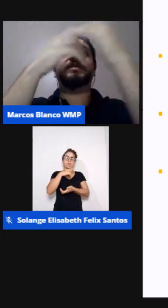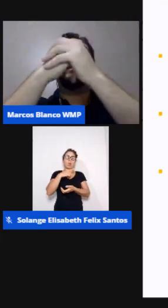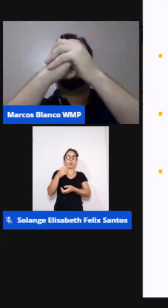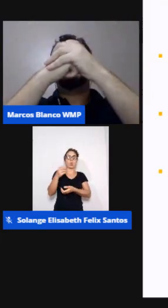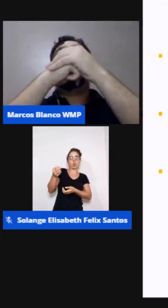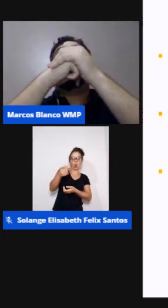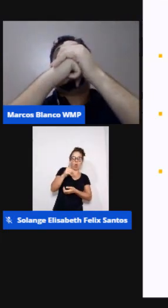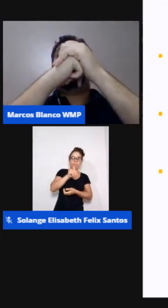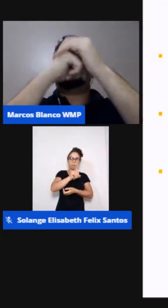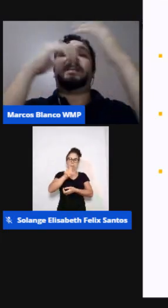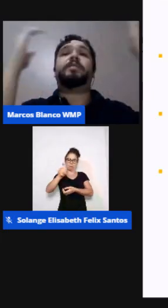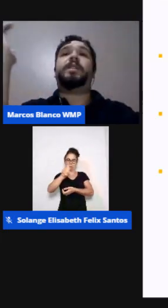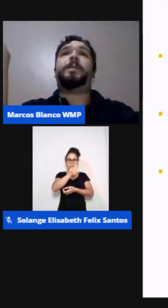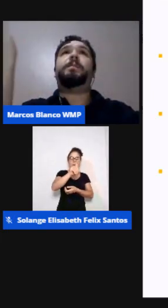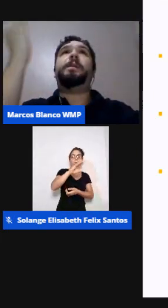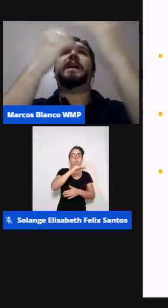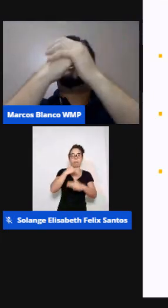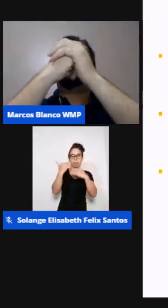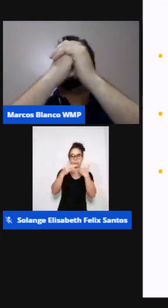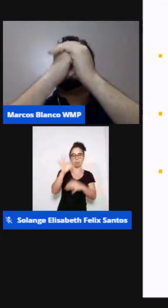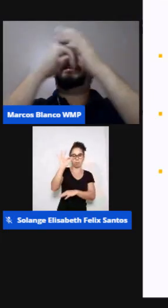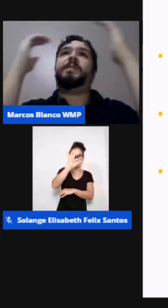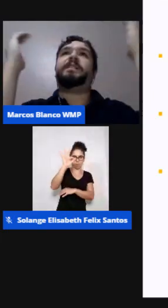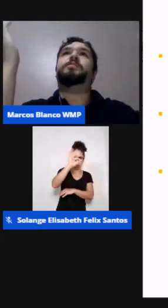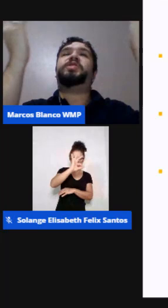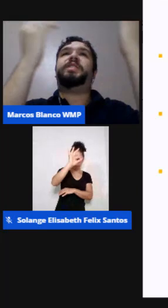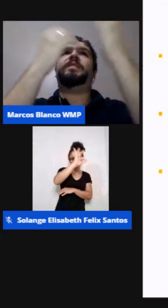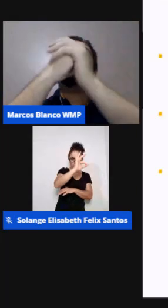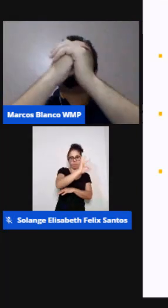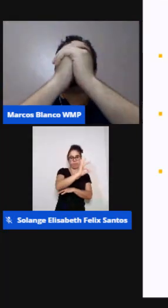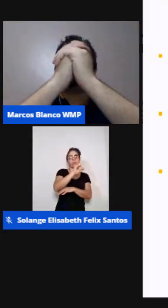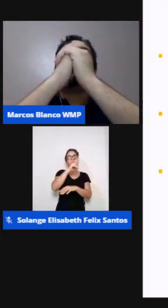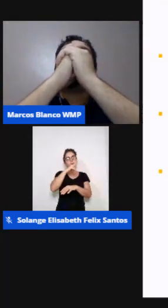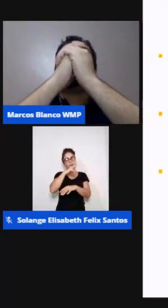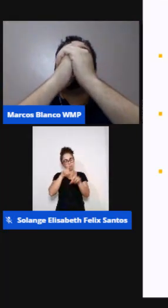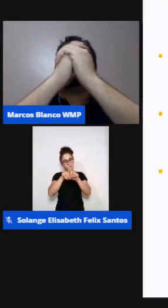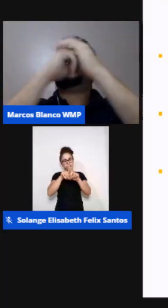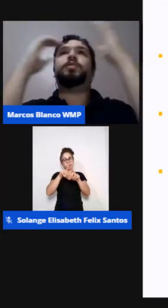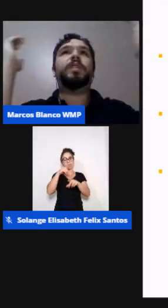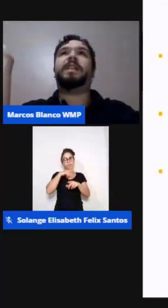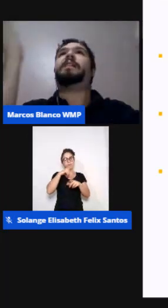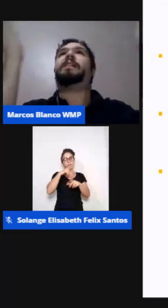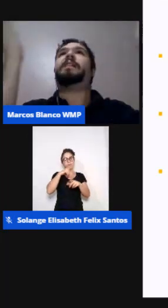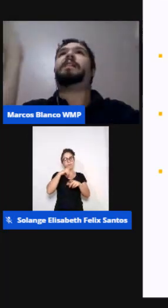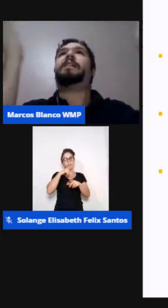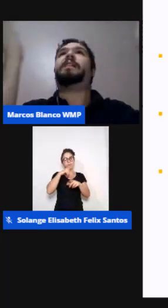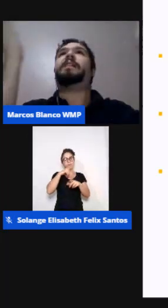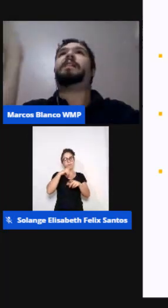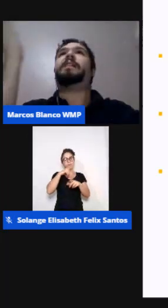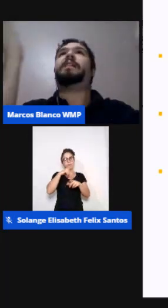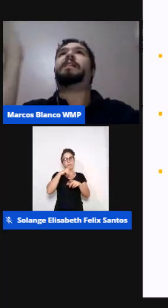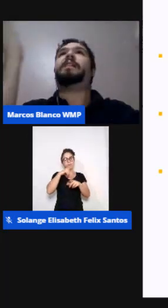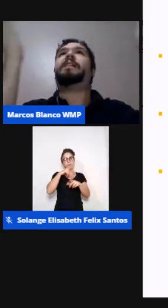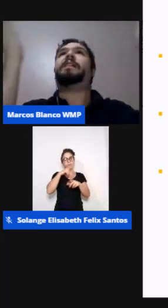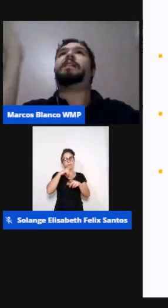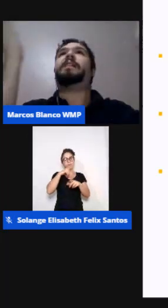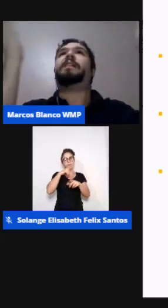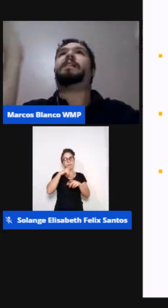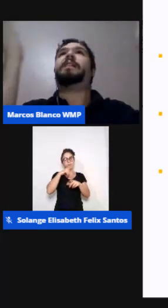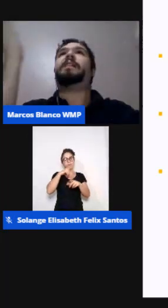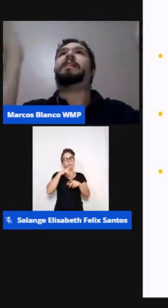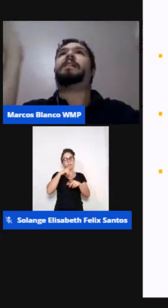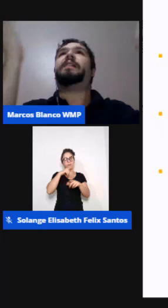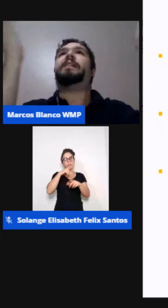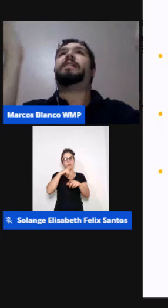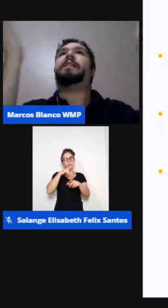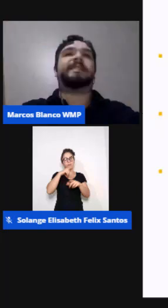novas fórmulas, e você tem toda a problemática que, além de matar o mosquito, você tinha também matar tudo que volta, né?